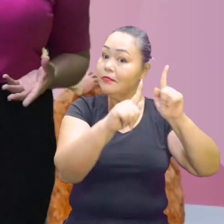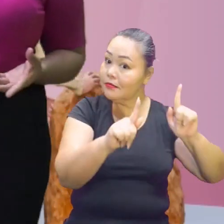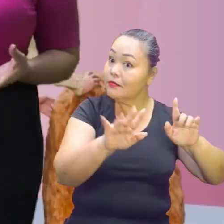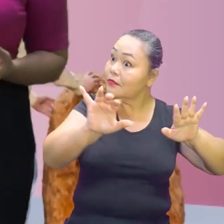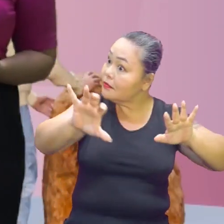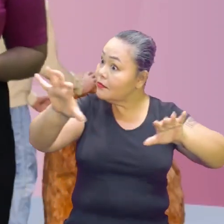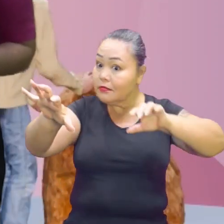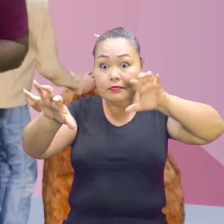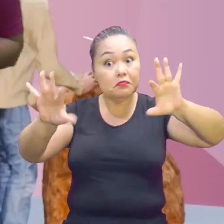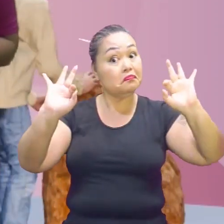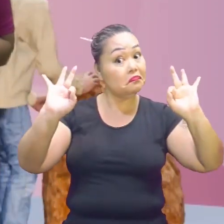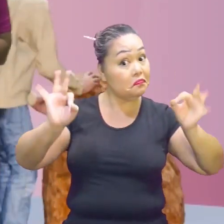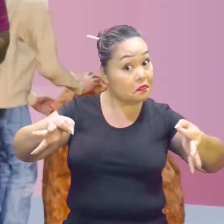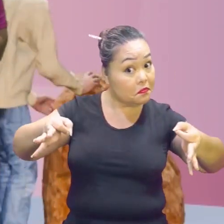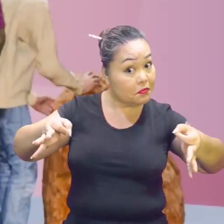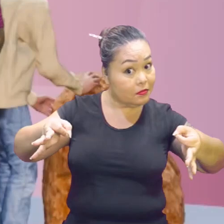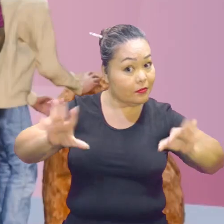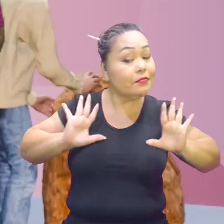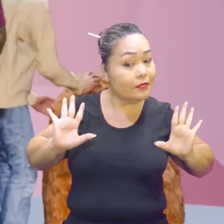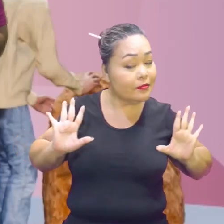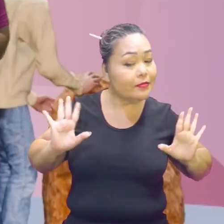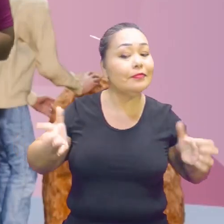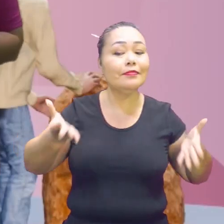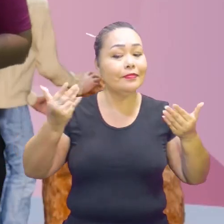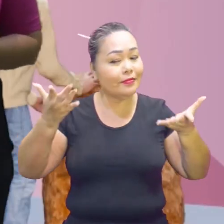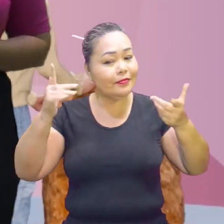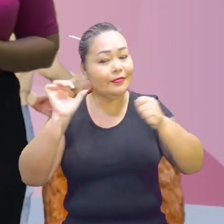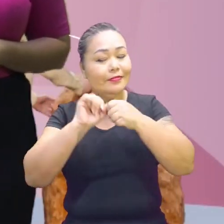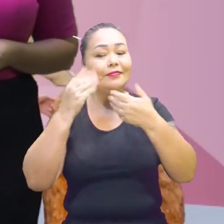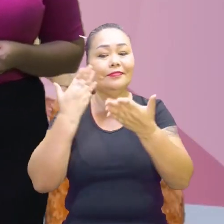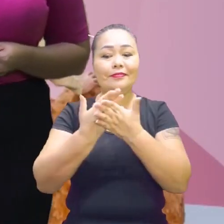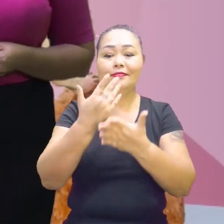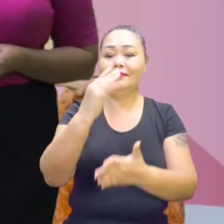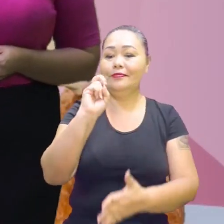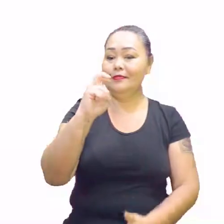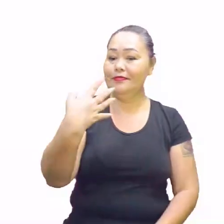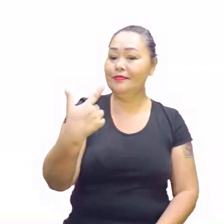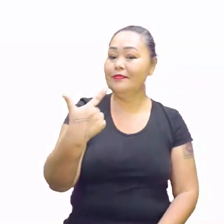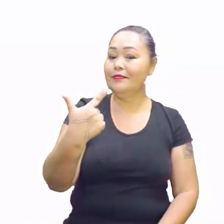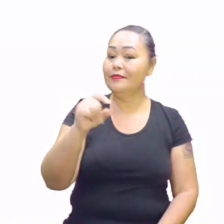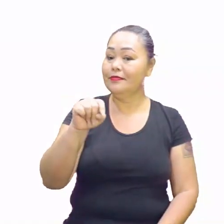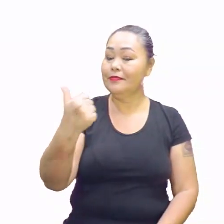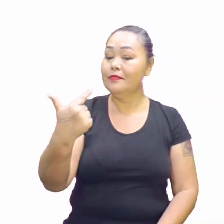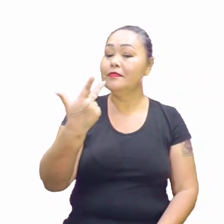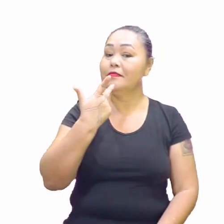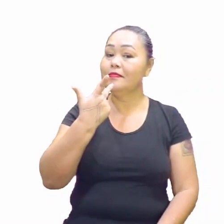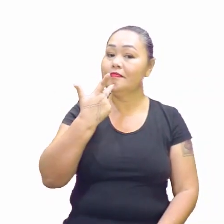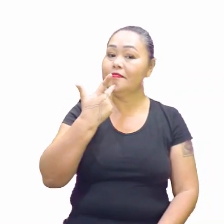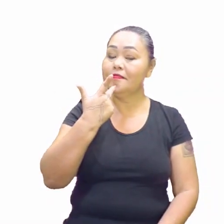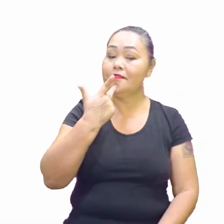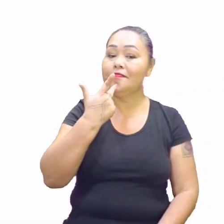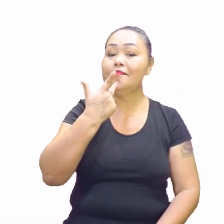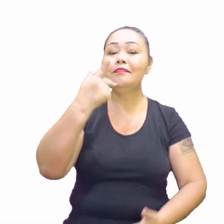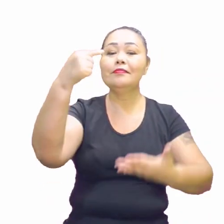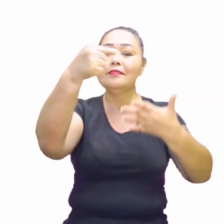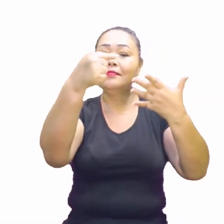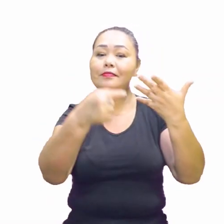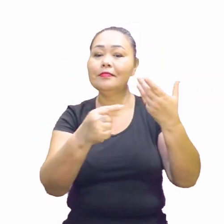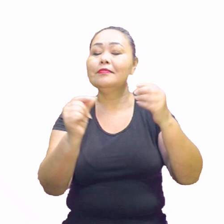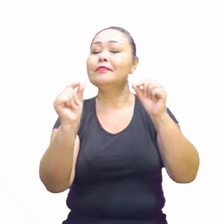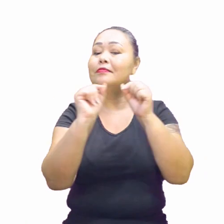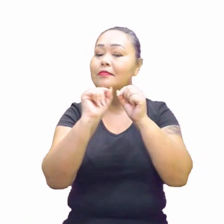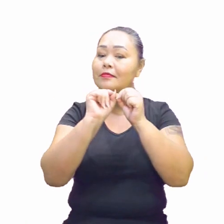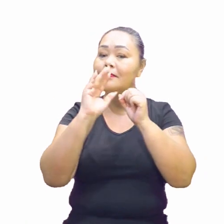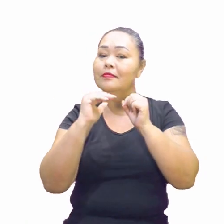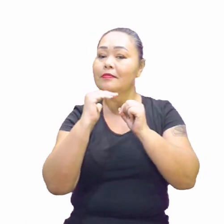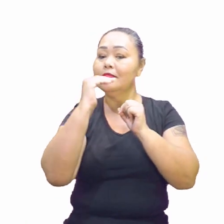gramaticais. Exato. Então, vamos que vamos para a nossa aula 54.2, falando sobre o aspecto da sintaxe na